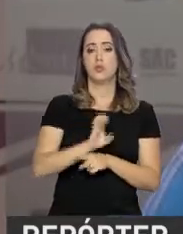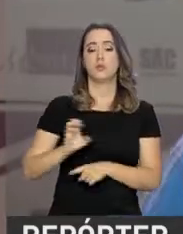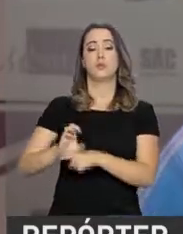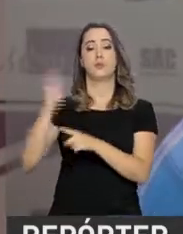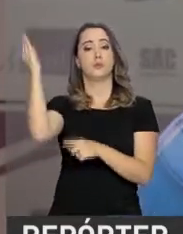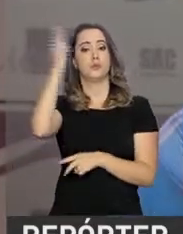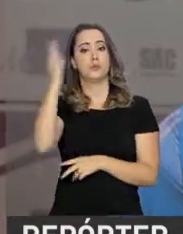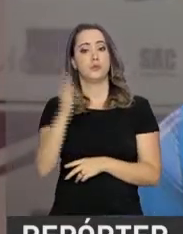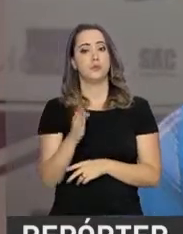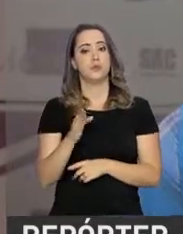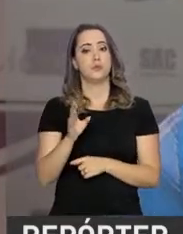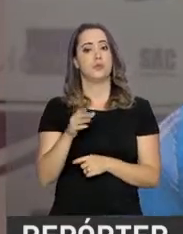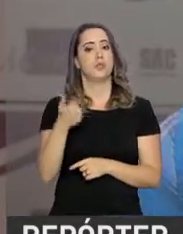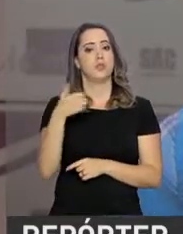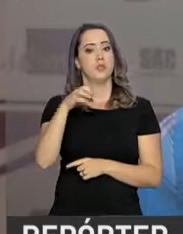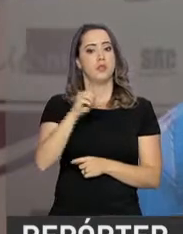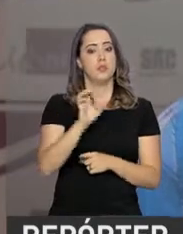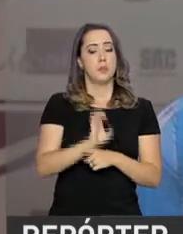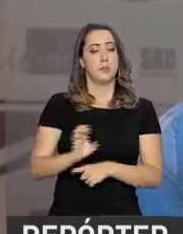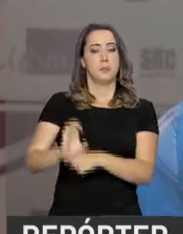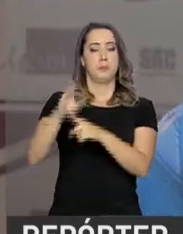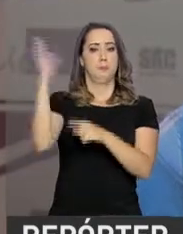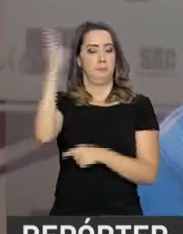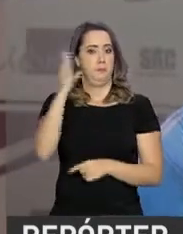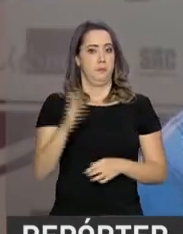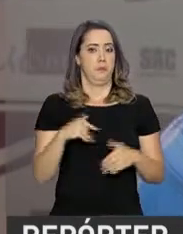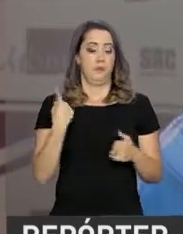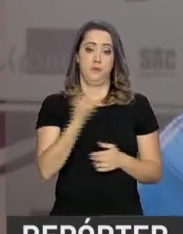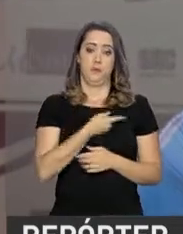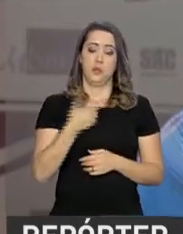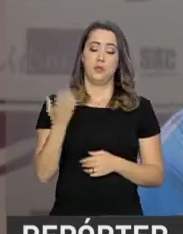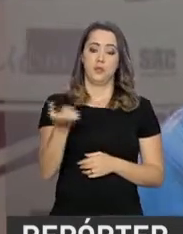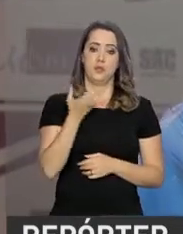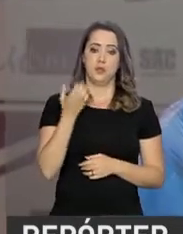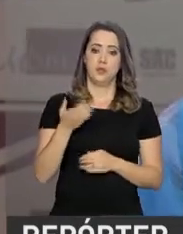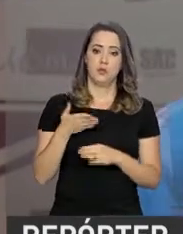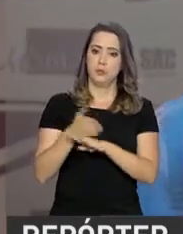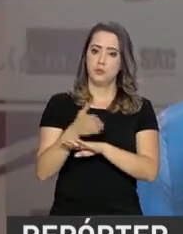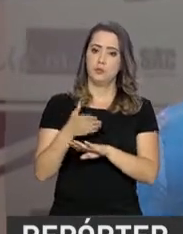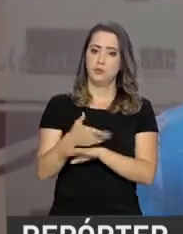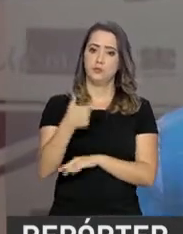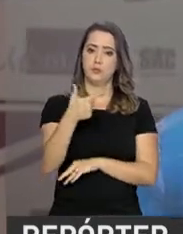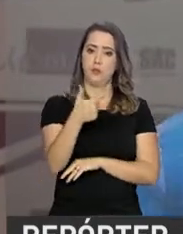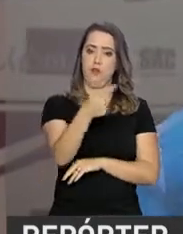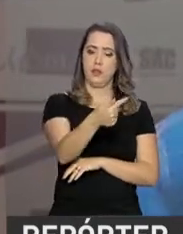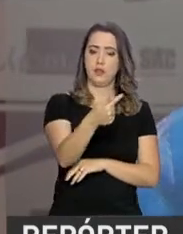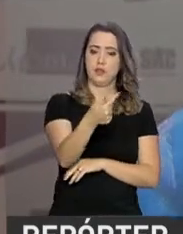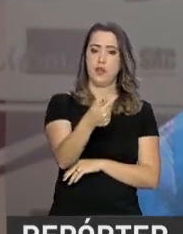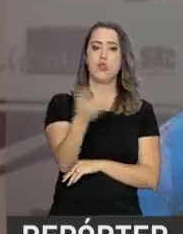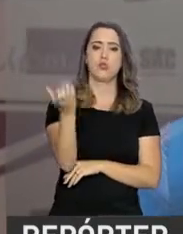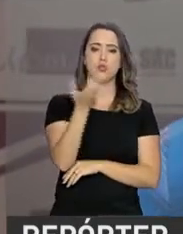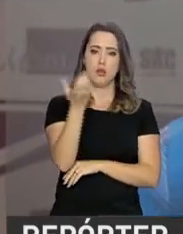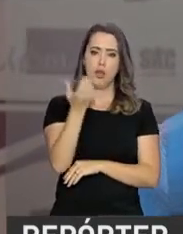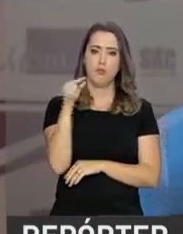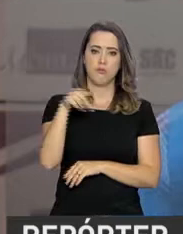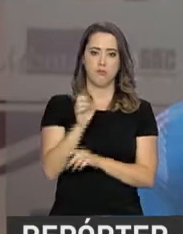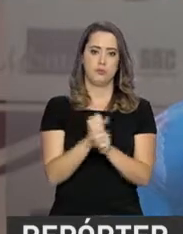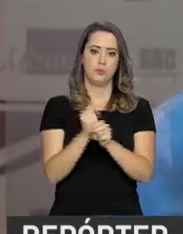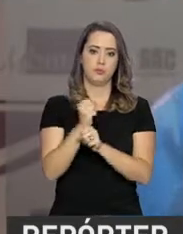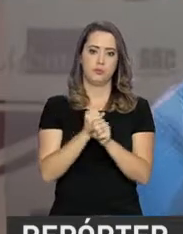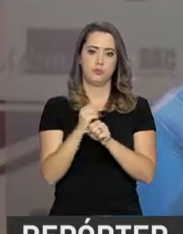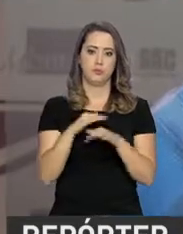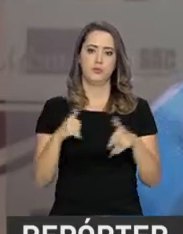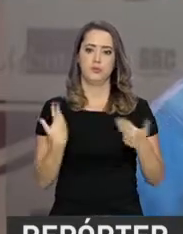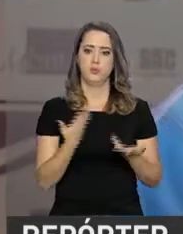Brasil, né, 19 estados brasileiros, e a gente está com o intuito de entrar nos 27 estados brasileiros ainda este ano,